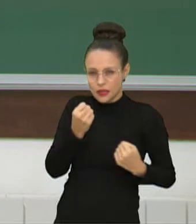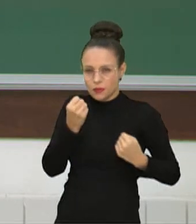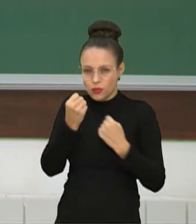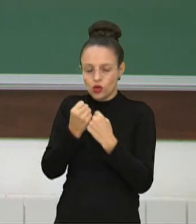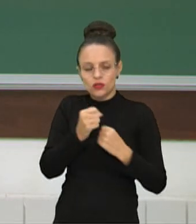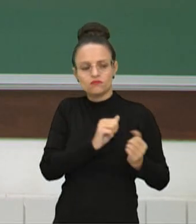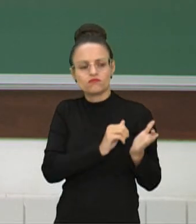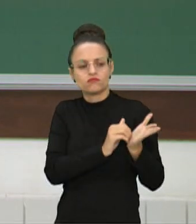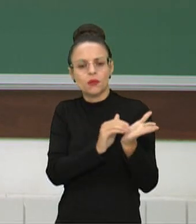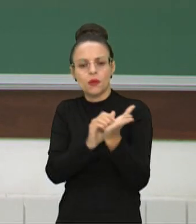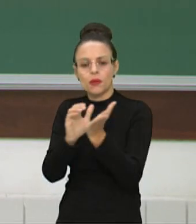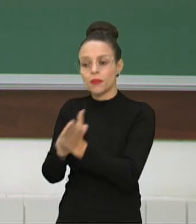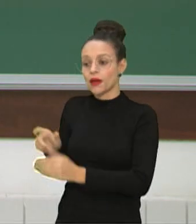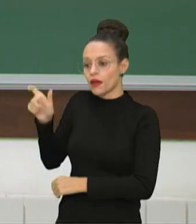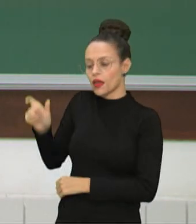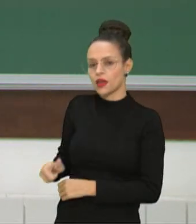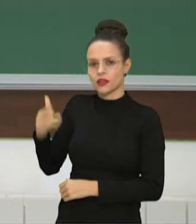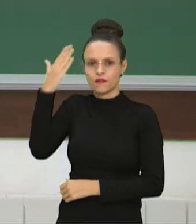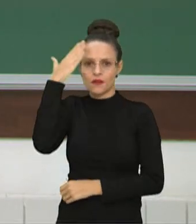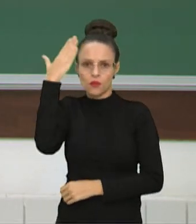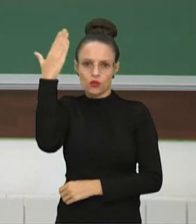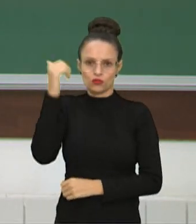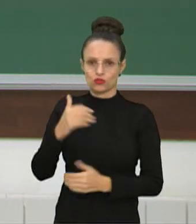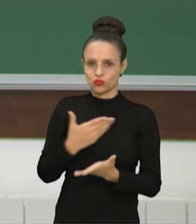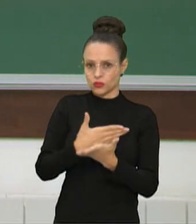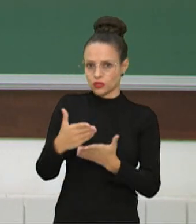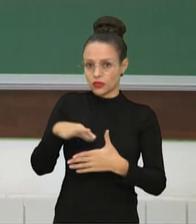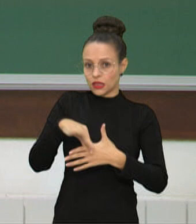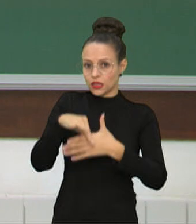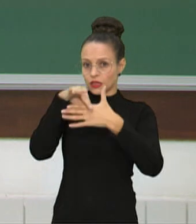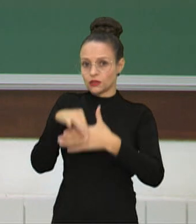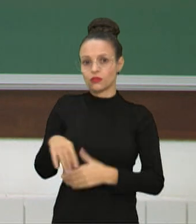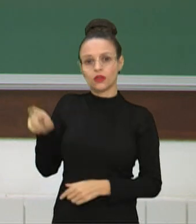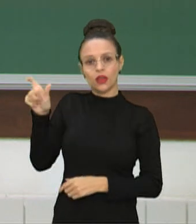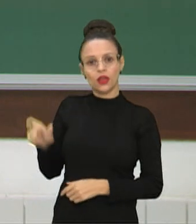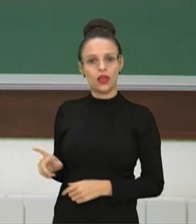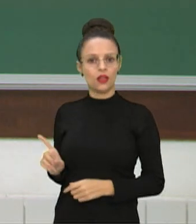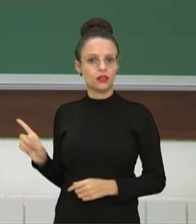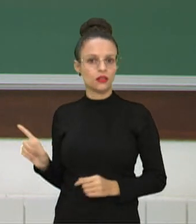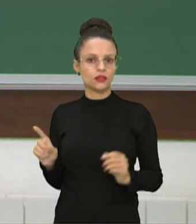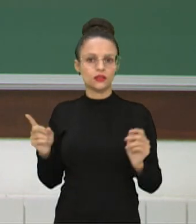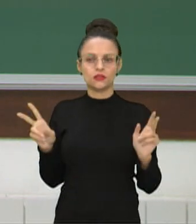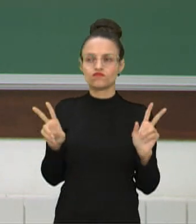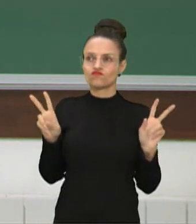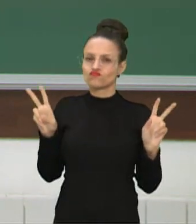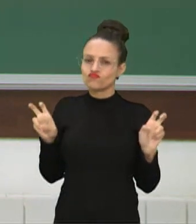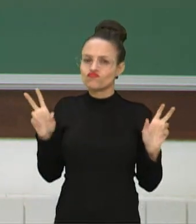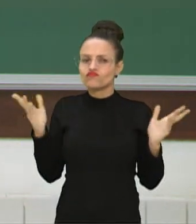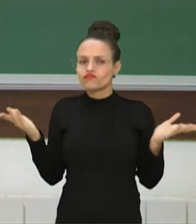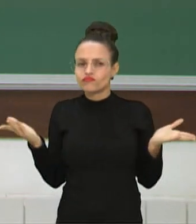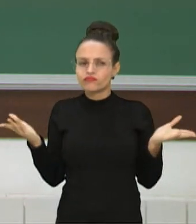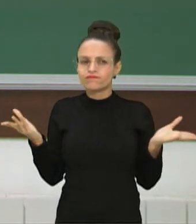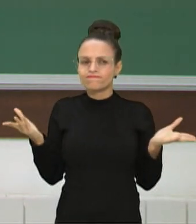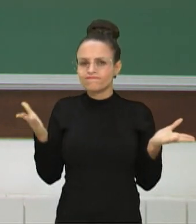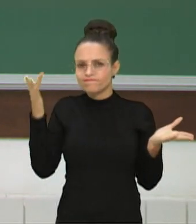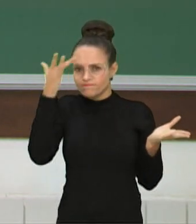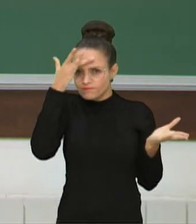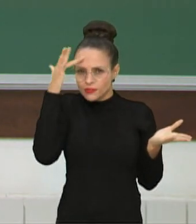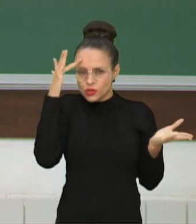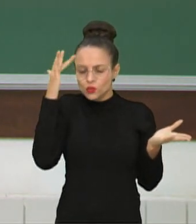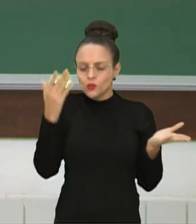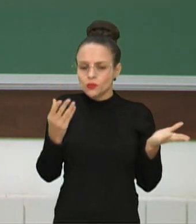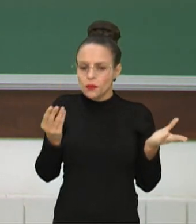como uma grande personalidade. Tinha carisma, era uma pessoa, entre aspas, bastante